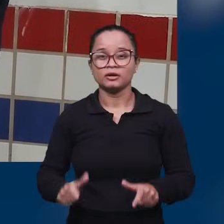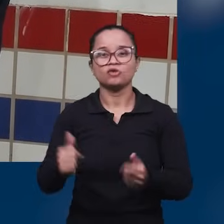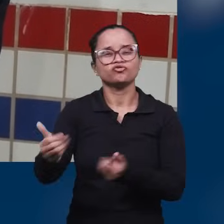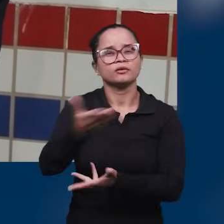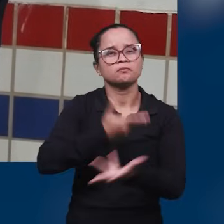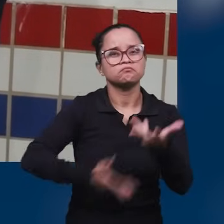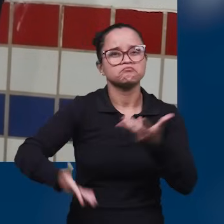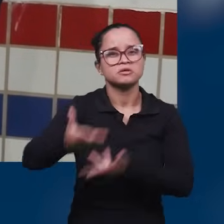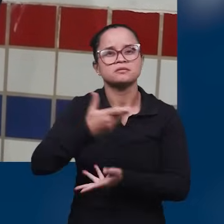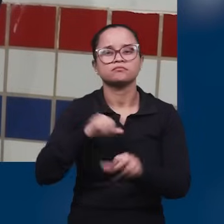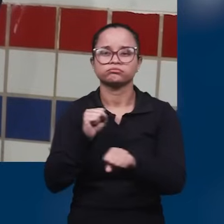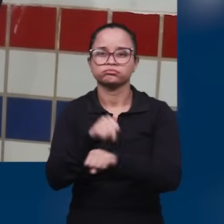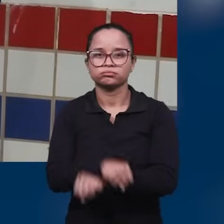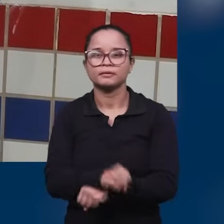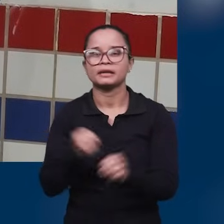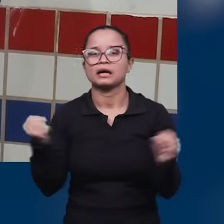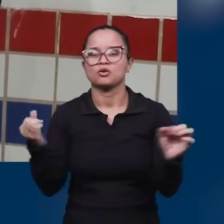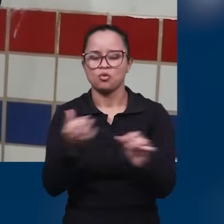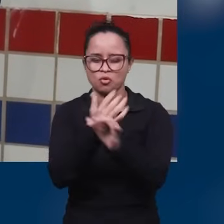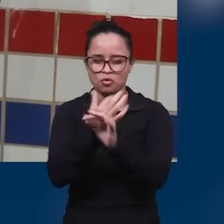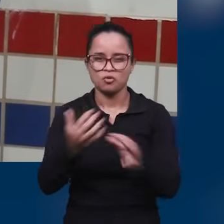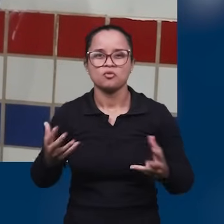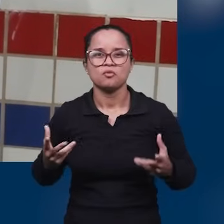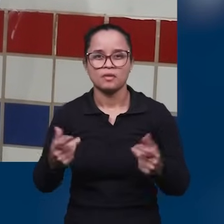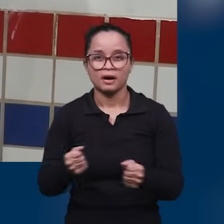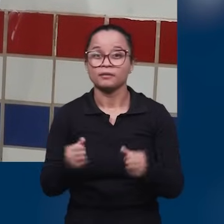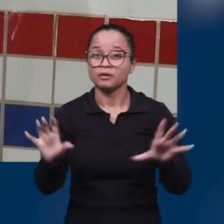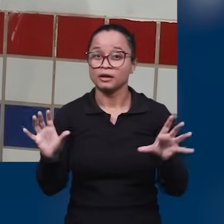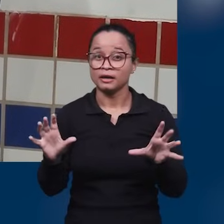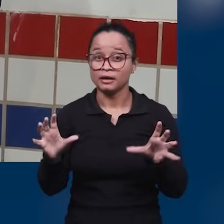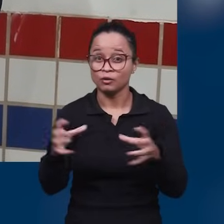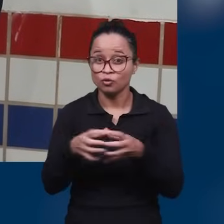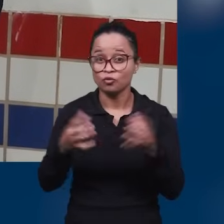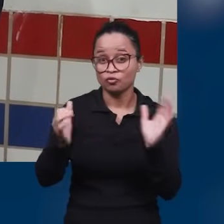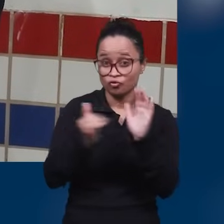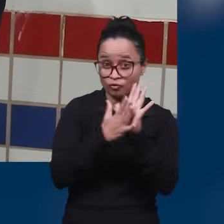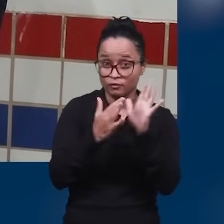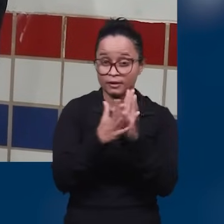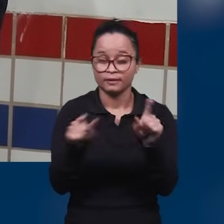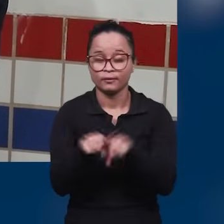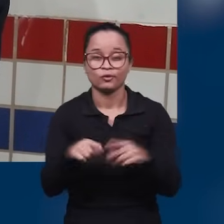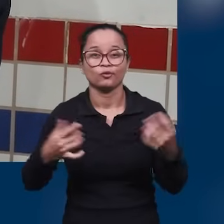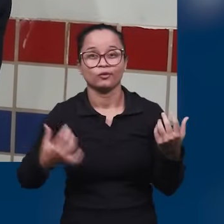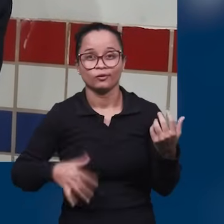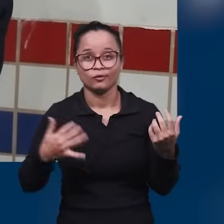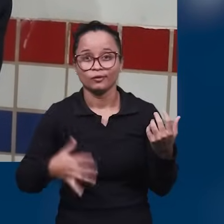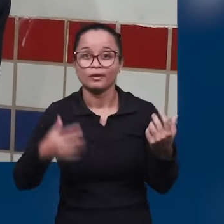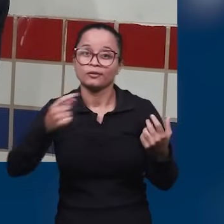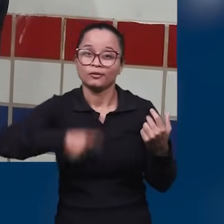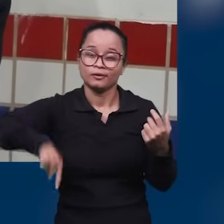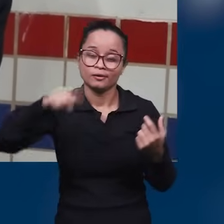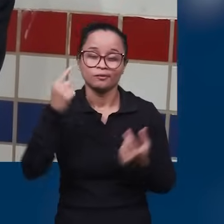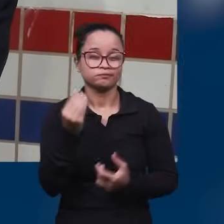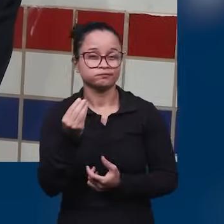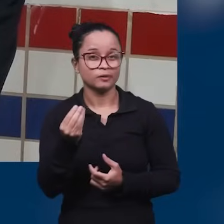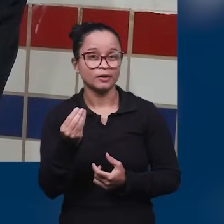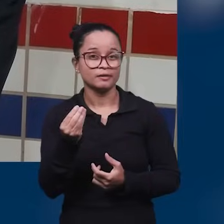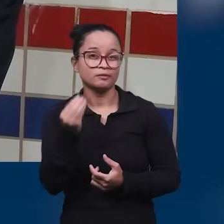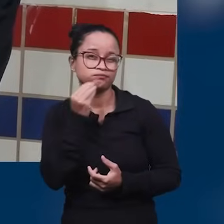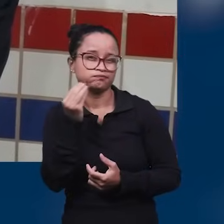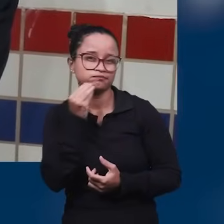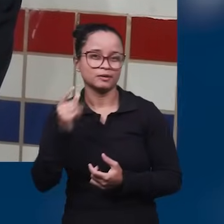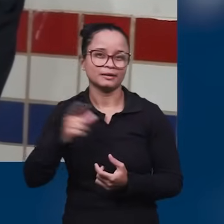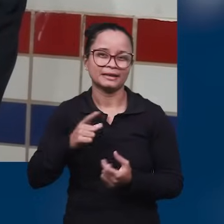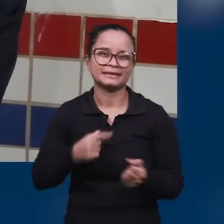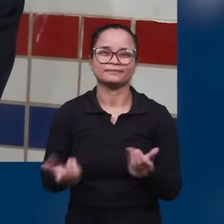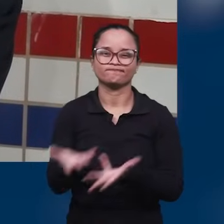instrumentista, grupo de louvor, e tivemos a oportunidade de envolver os irmãos neste trabalho, de poder também a nossa parte